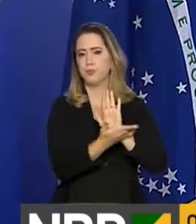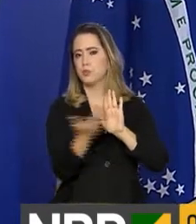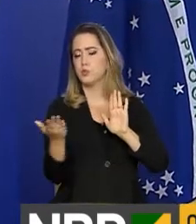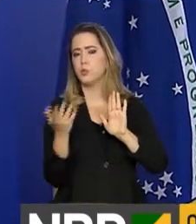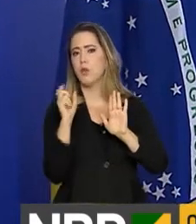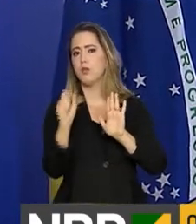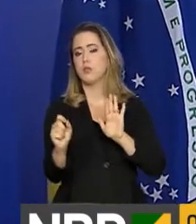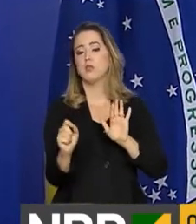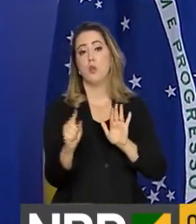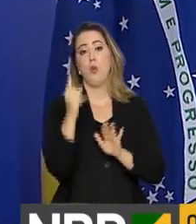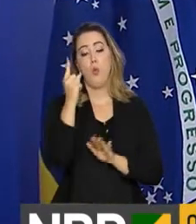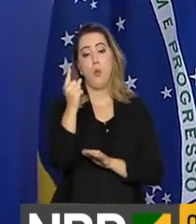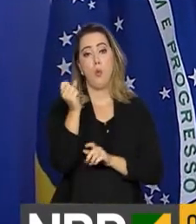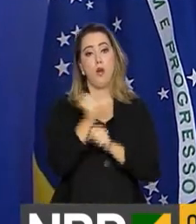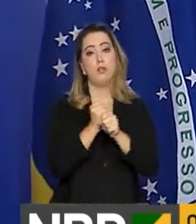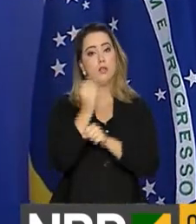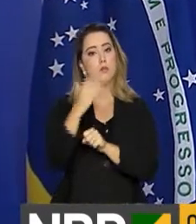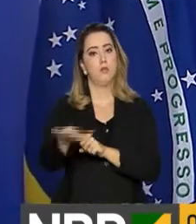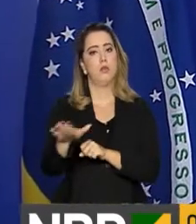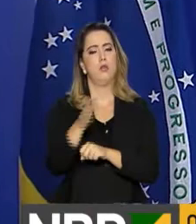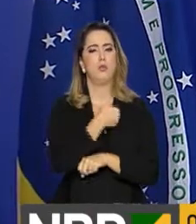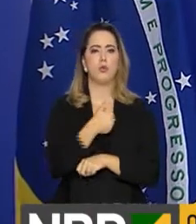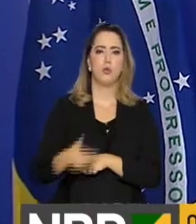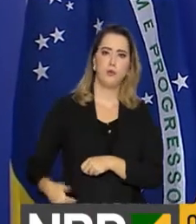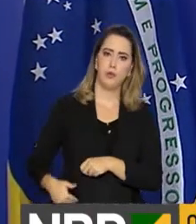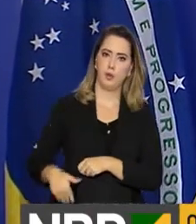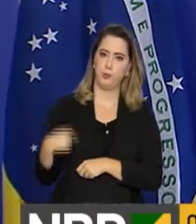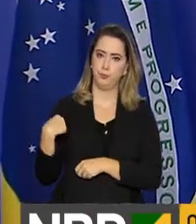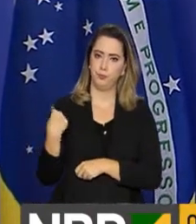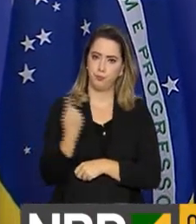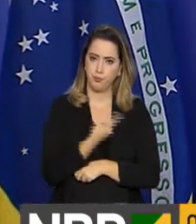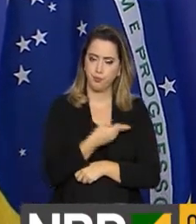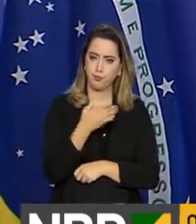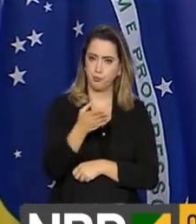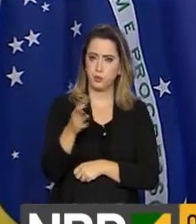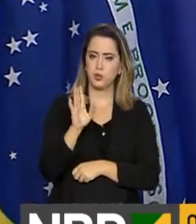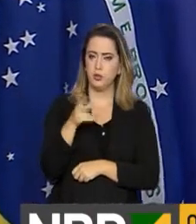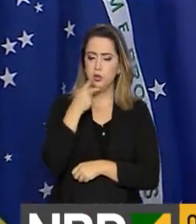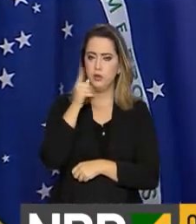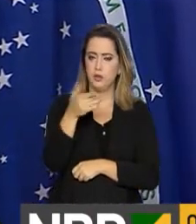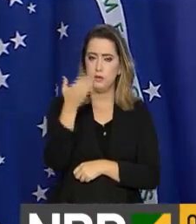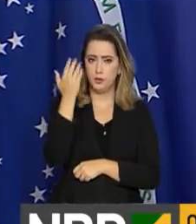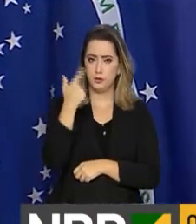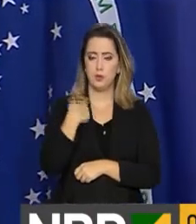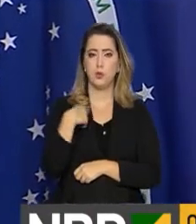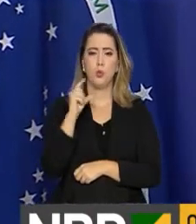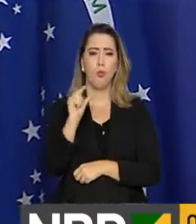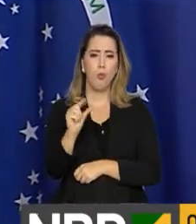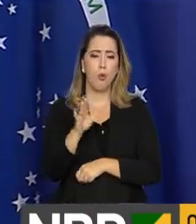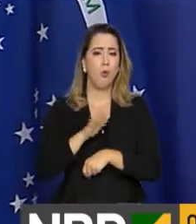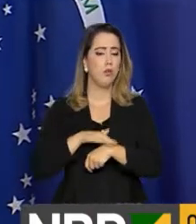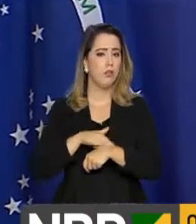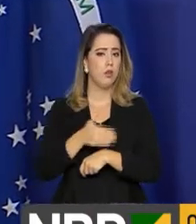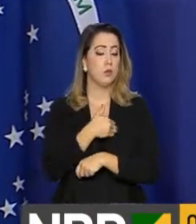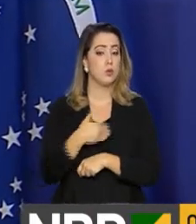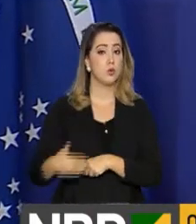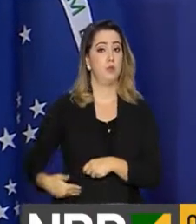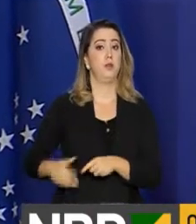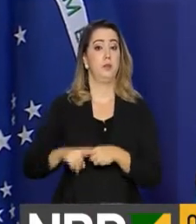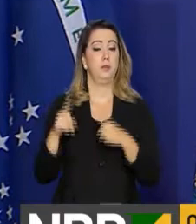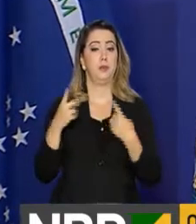o mendonça e todos registraram o pouco tempo de governo mas eu vejo